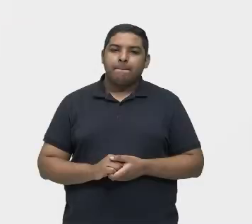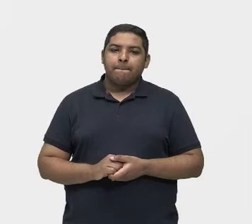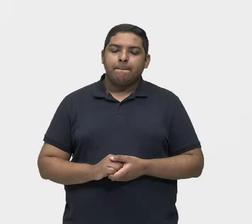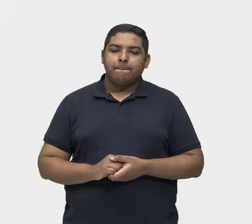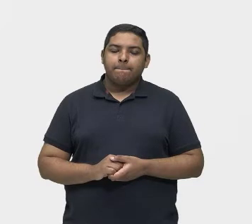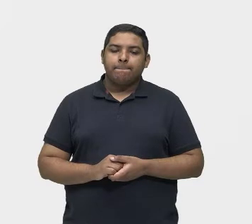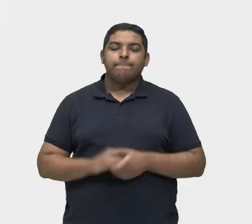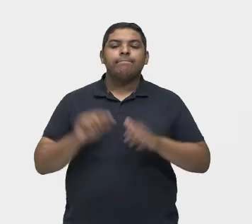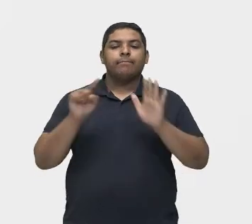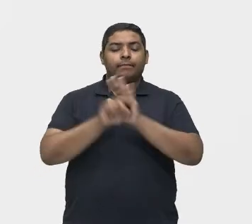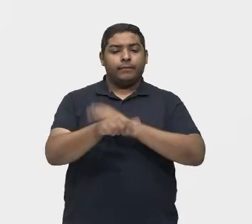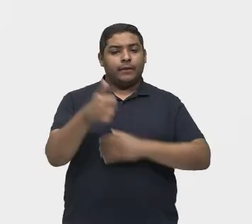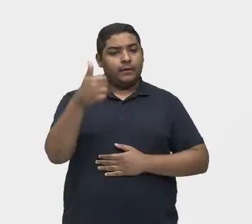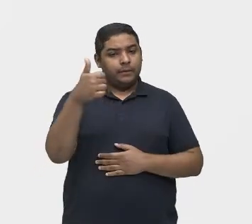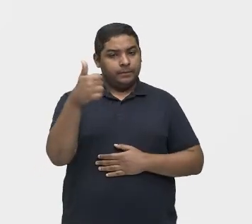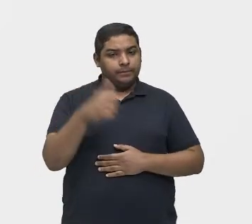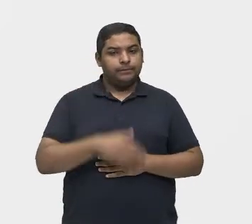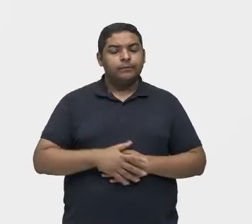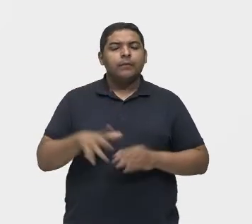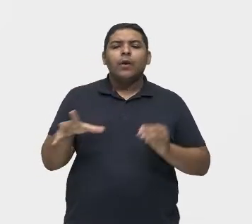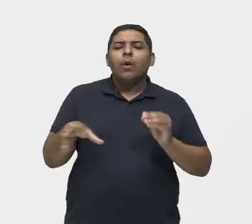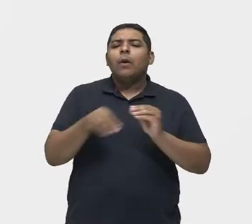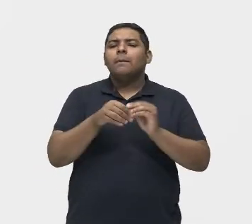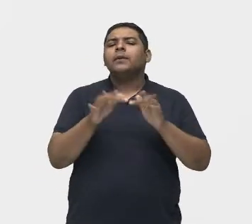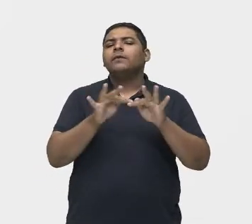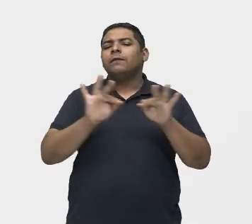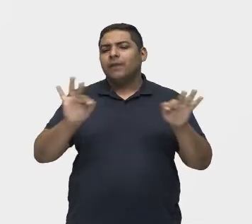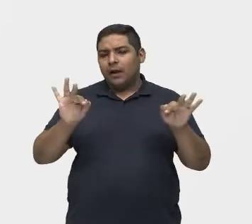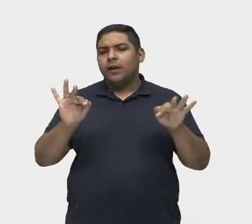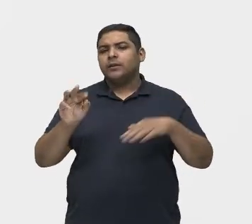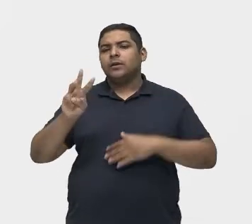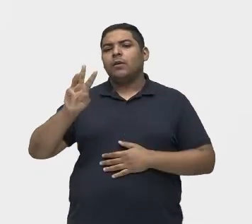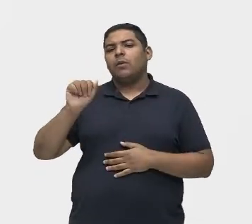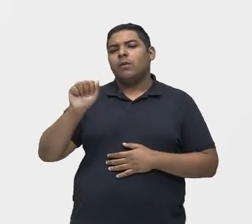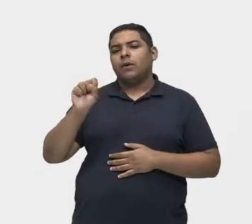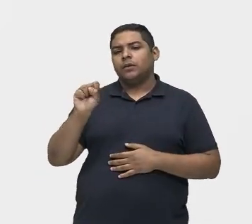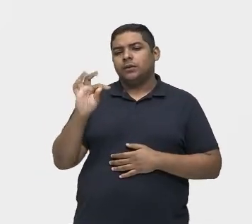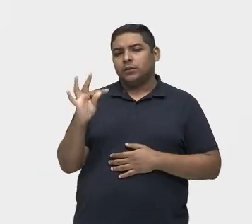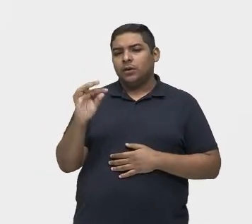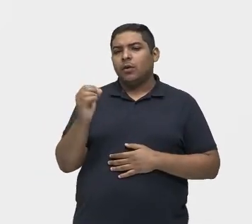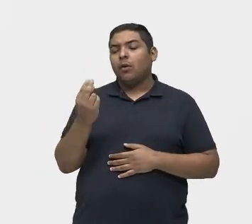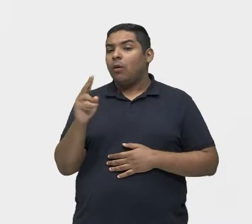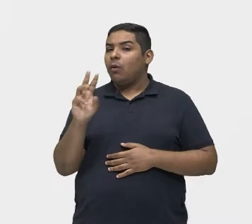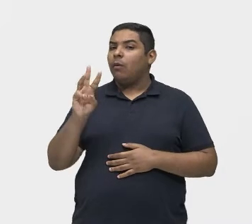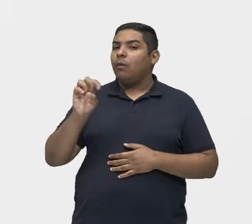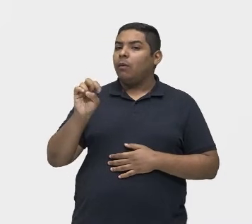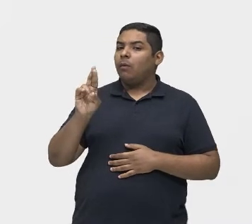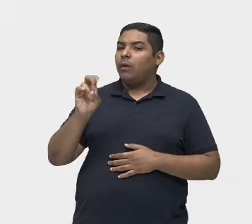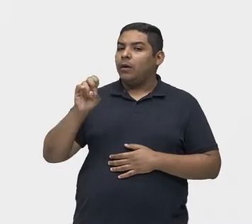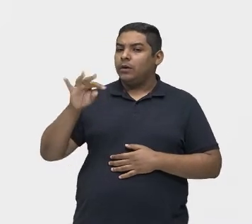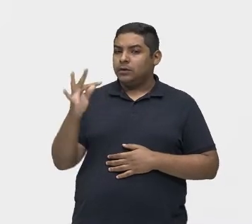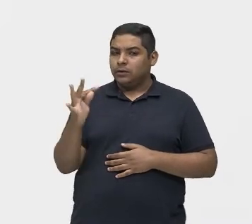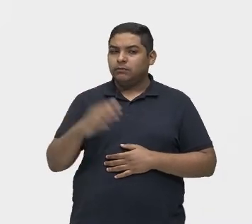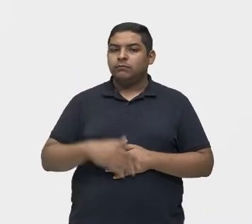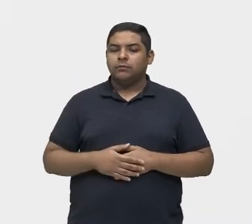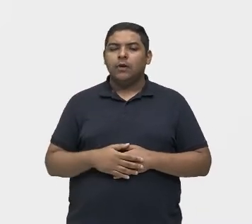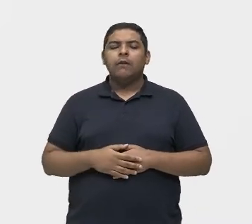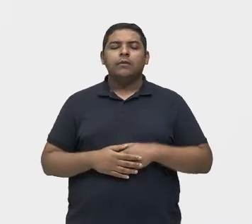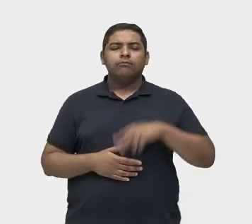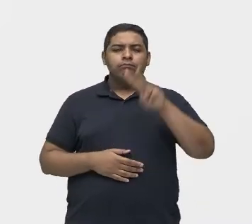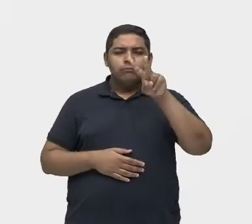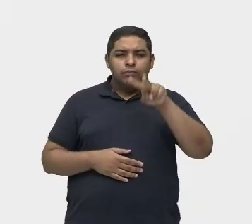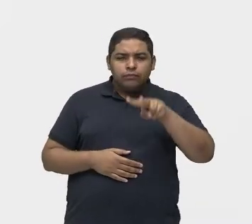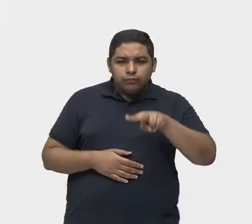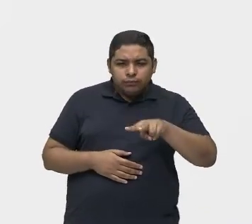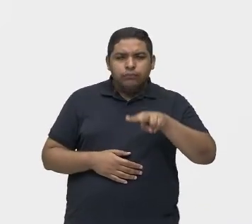Na nossa questão 1, então, nós temos o seguinte, complete as frases com wasn't or weren't. Então, vocês vão preencher ali, olhar qual é o sujeito, que tipo de sujeito, se é